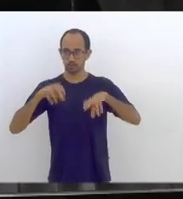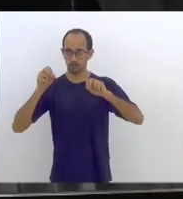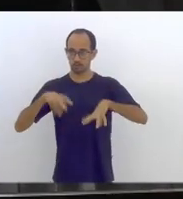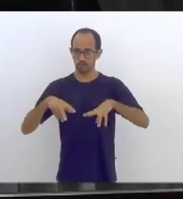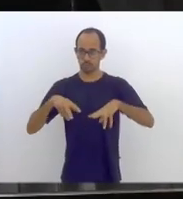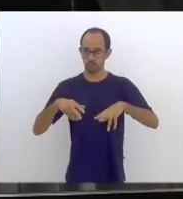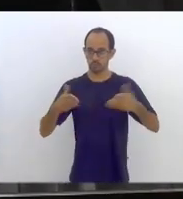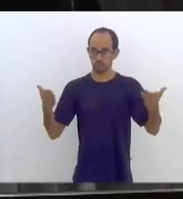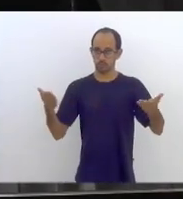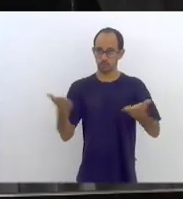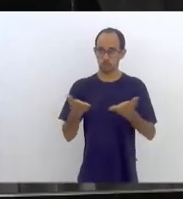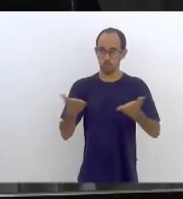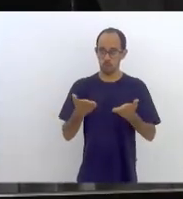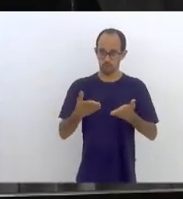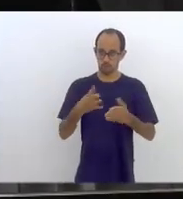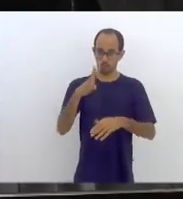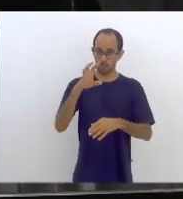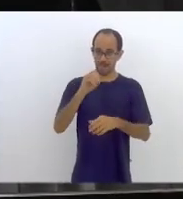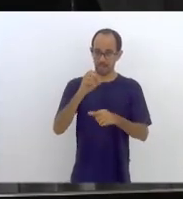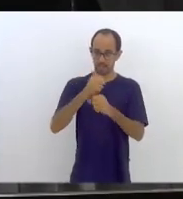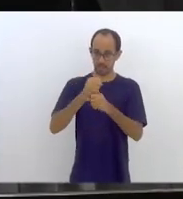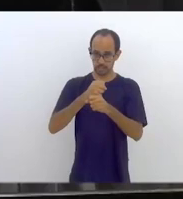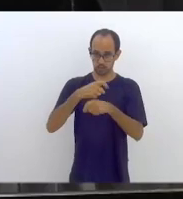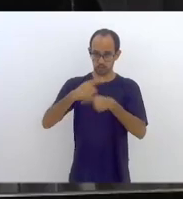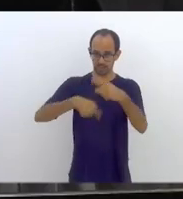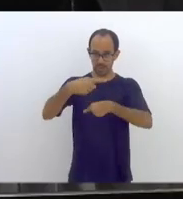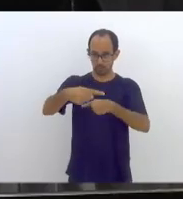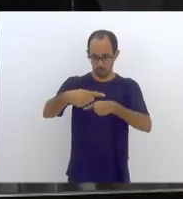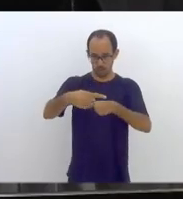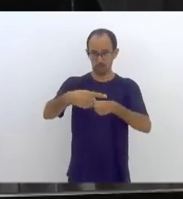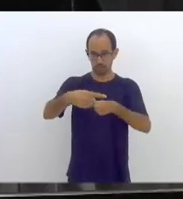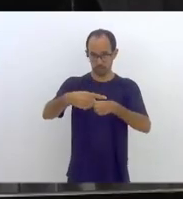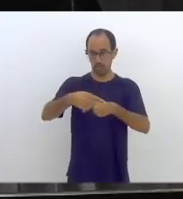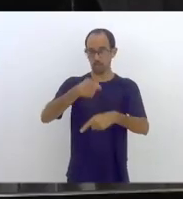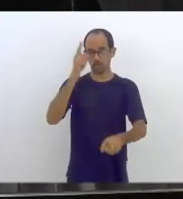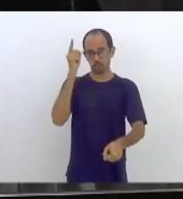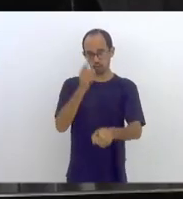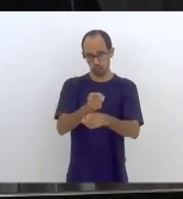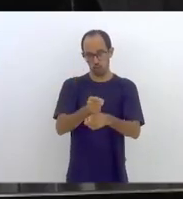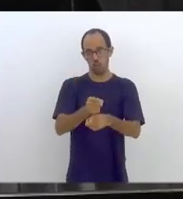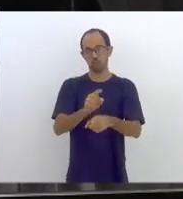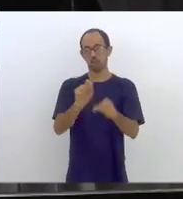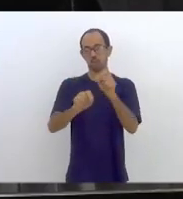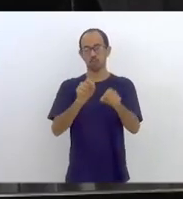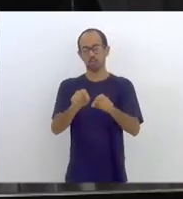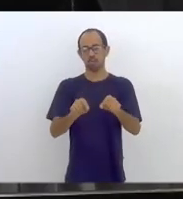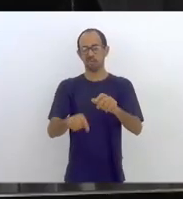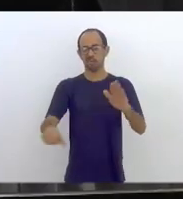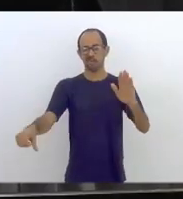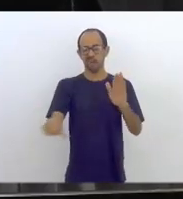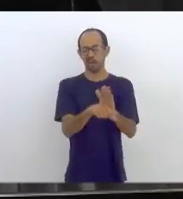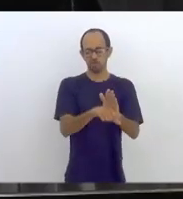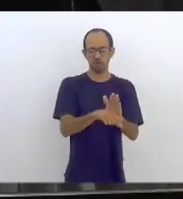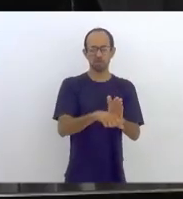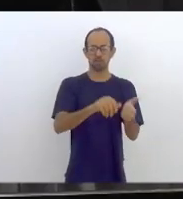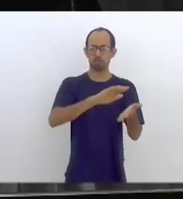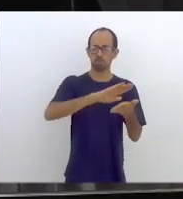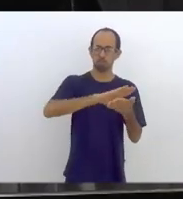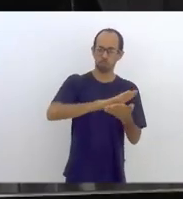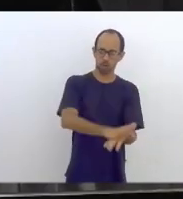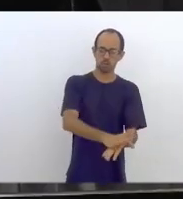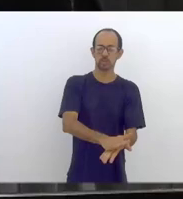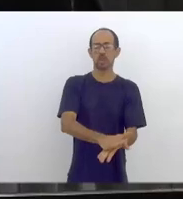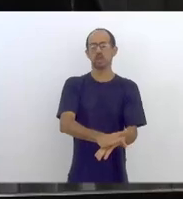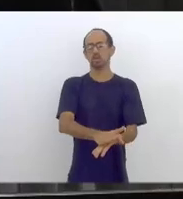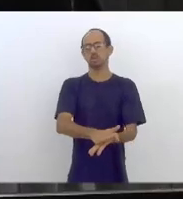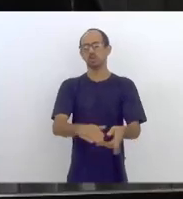Quatro décadas depois a gente ainda encontra um processo de criminalização preconceito